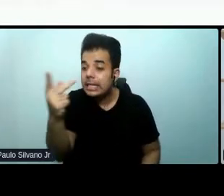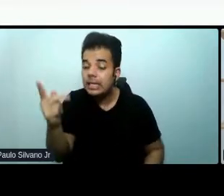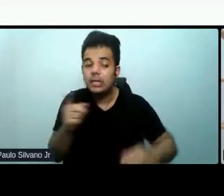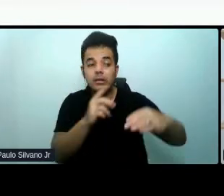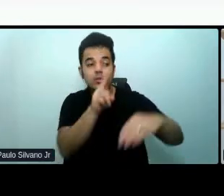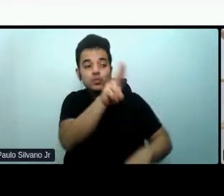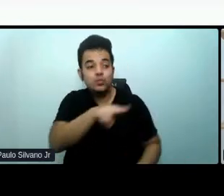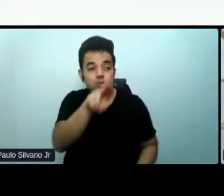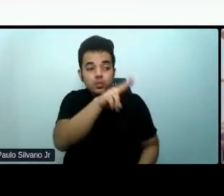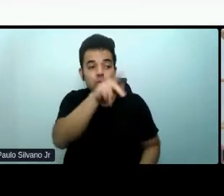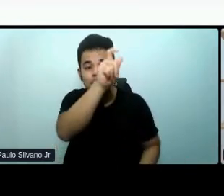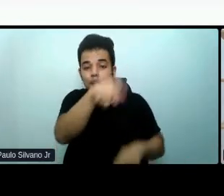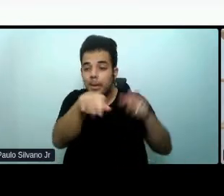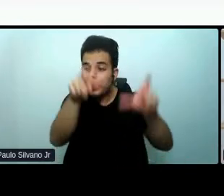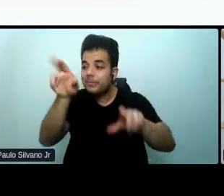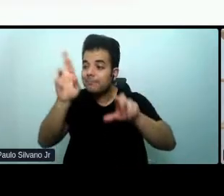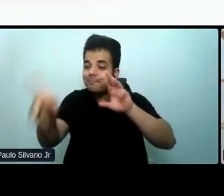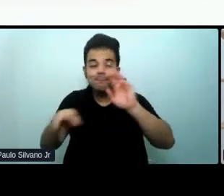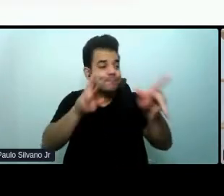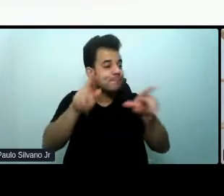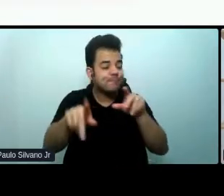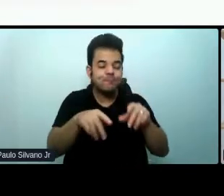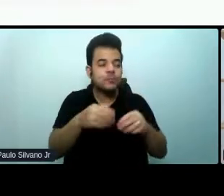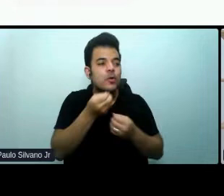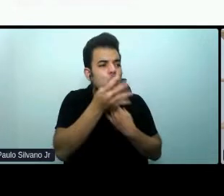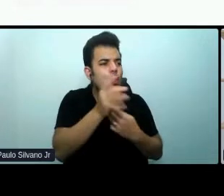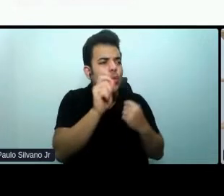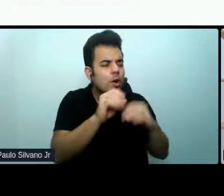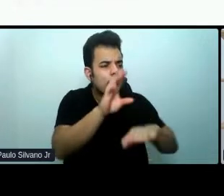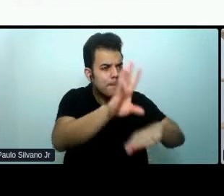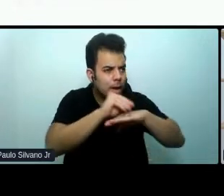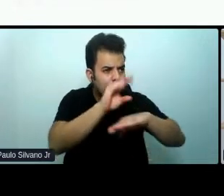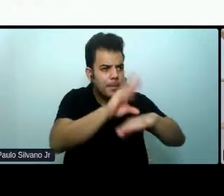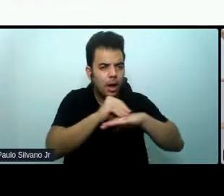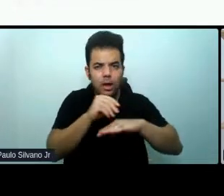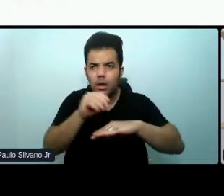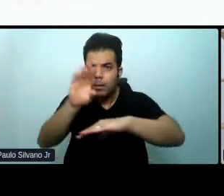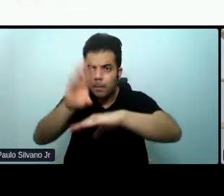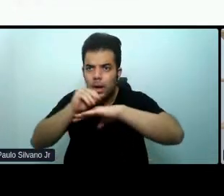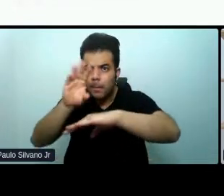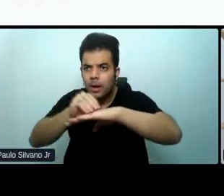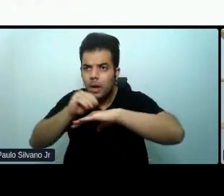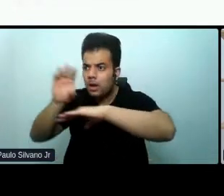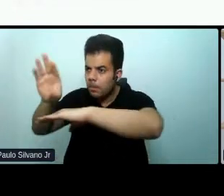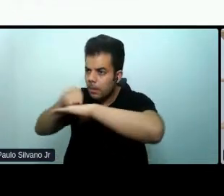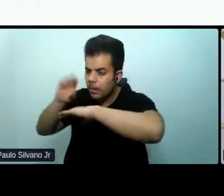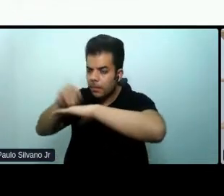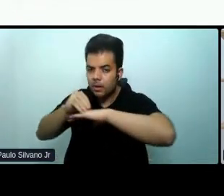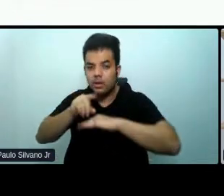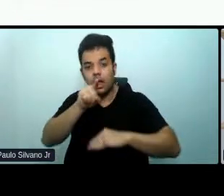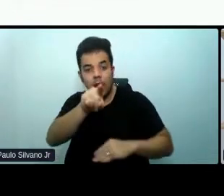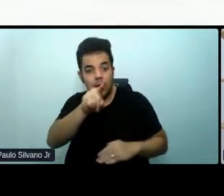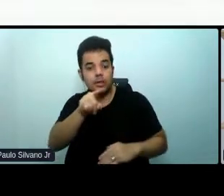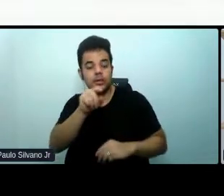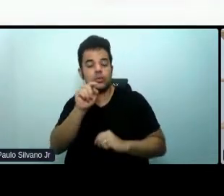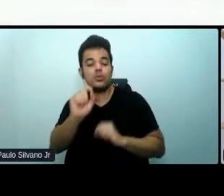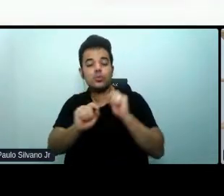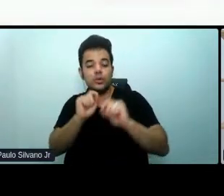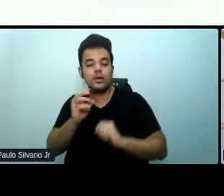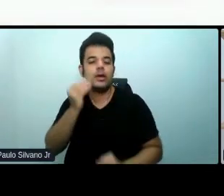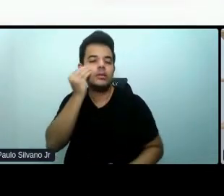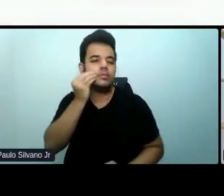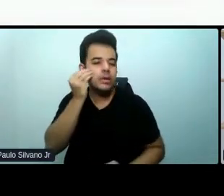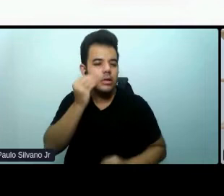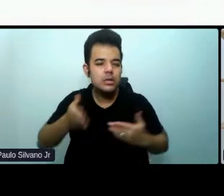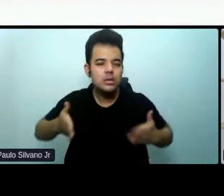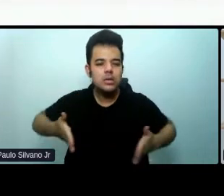né? Então, eu tenho a experiência de um cadeirante, mas dentro desse